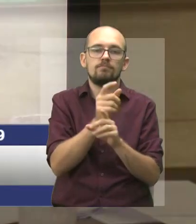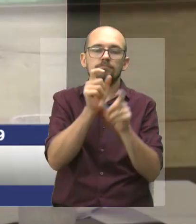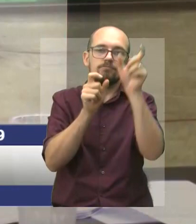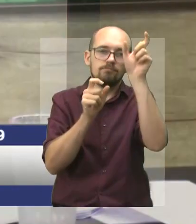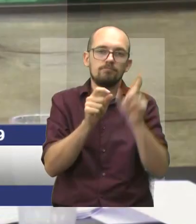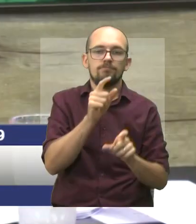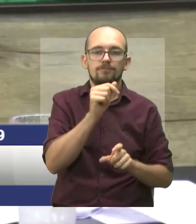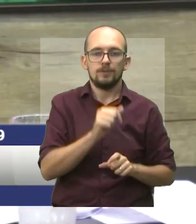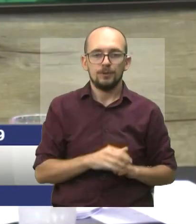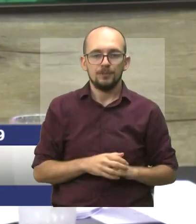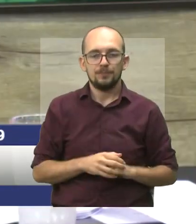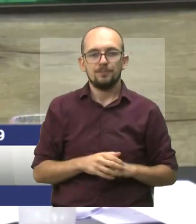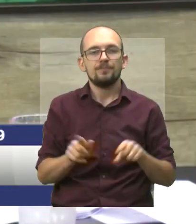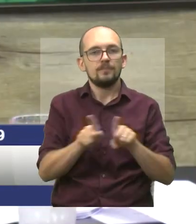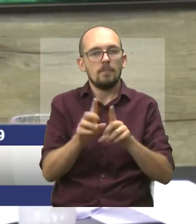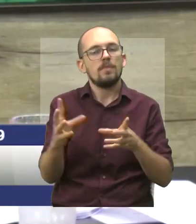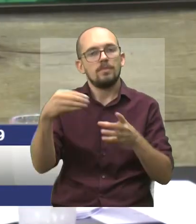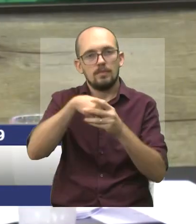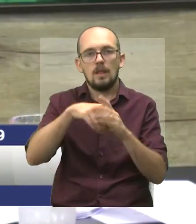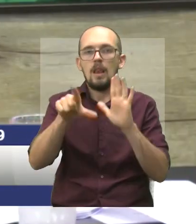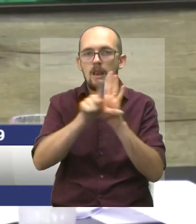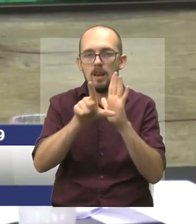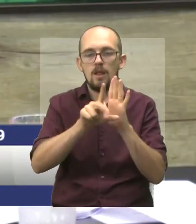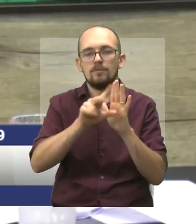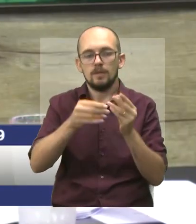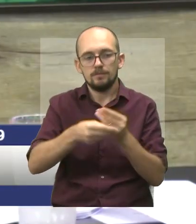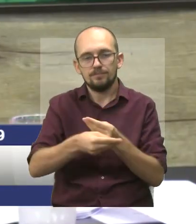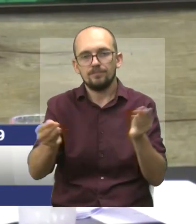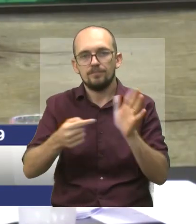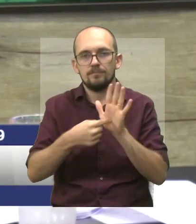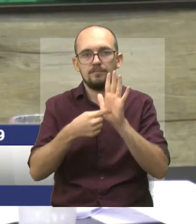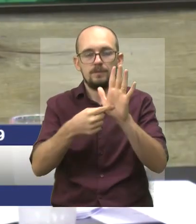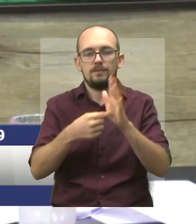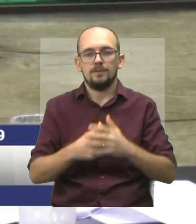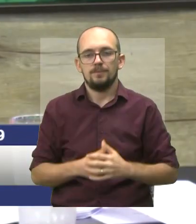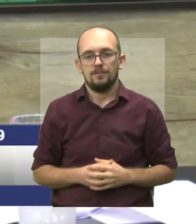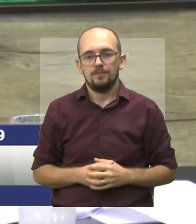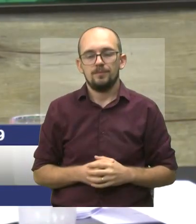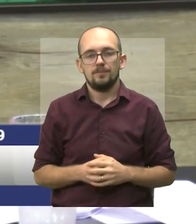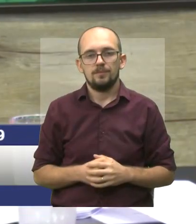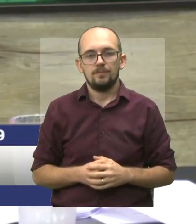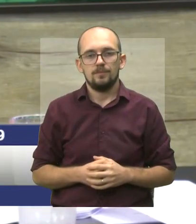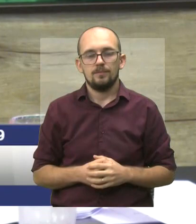lei que será apresentada para os senhores.